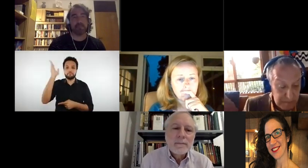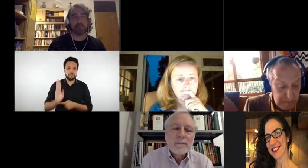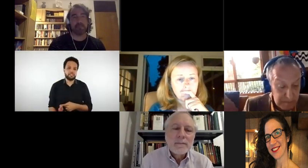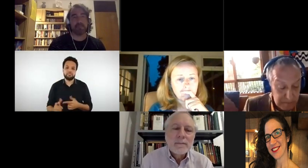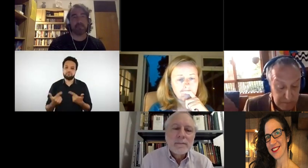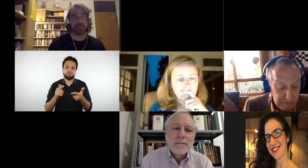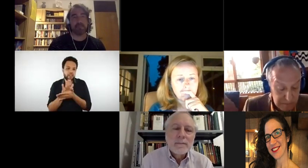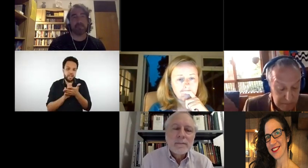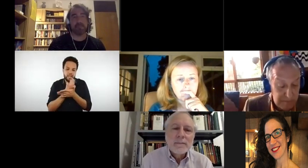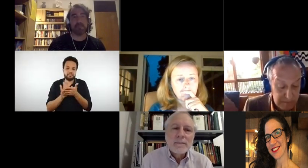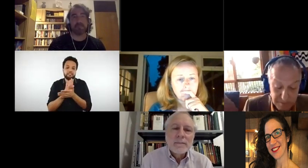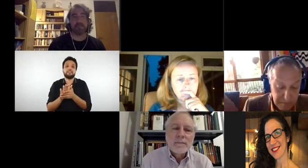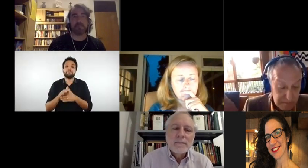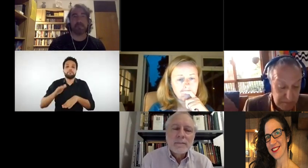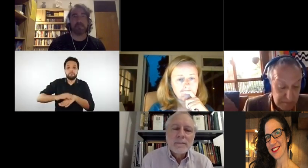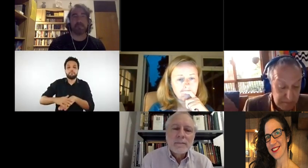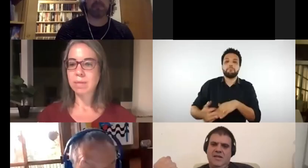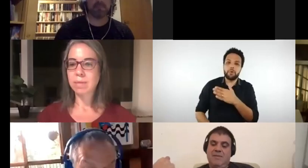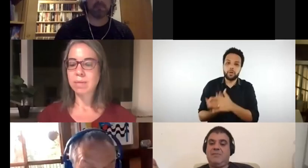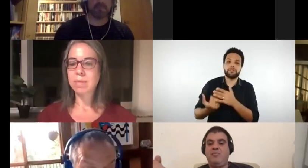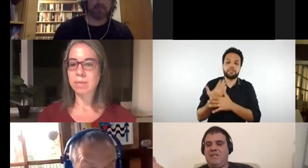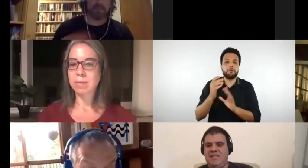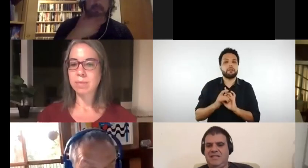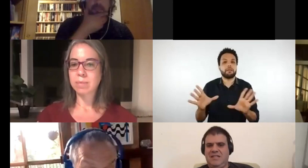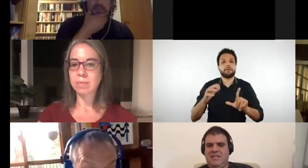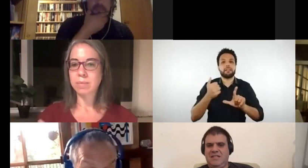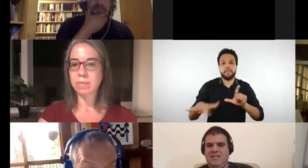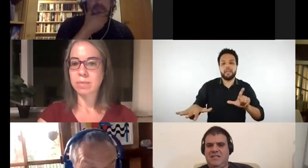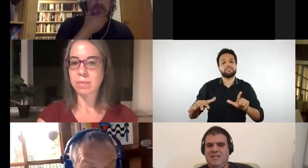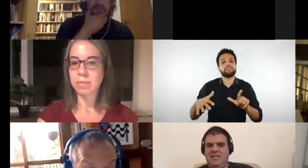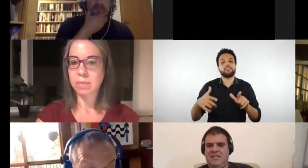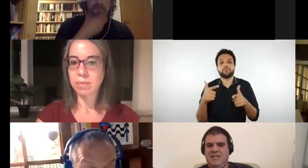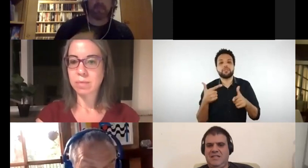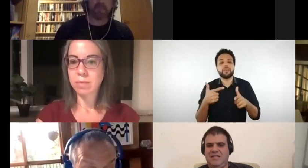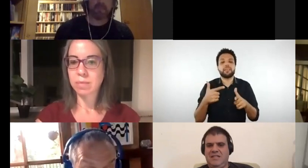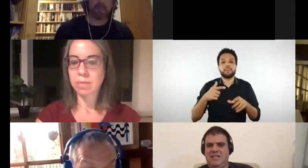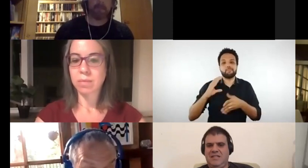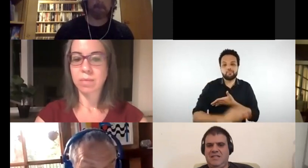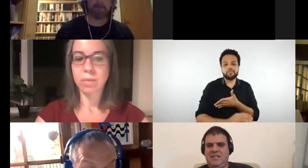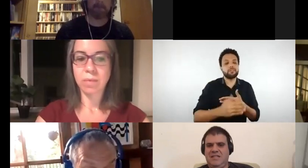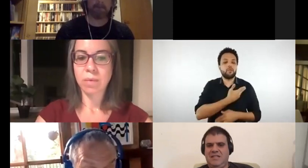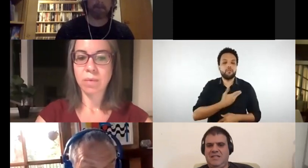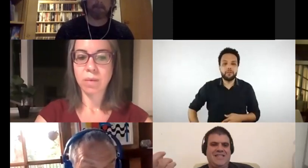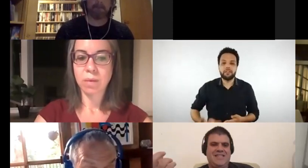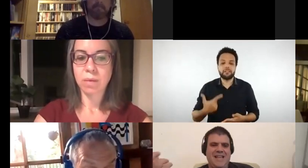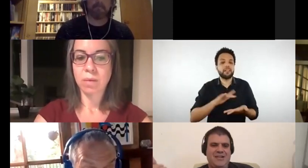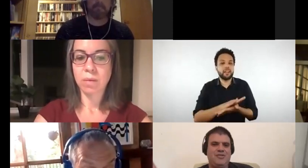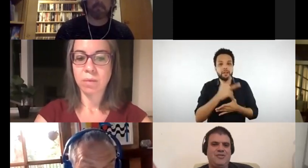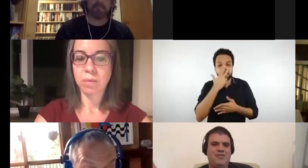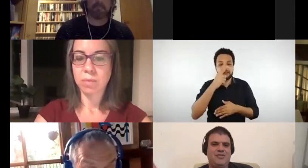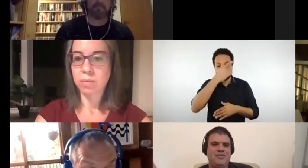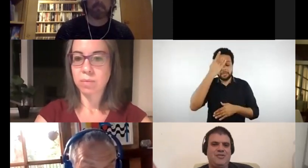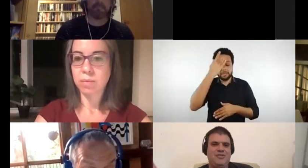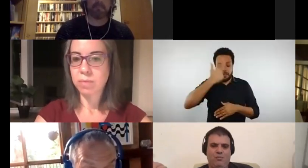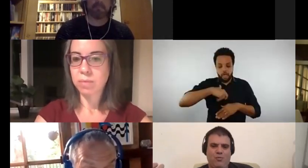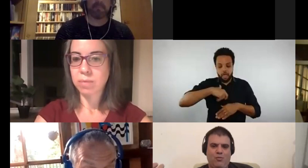uma produção independente de audiovisual, né? Mas a publicidade existia. Né? E a publicidade garantiu que a gente tivesse técnicos e equipamentos